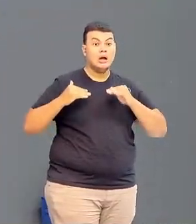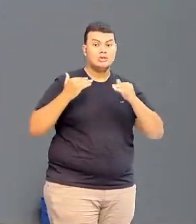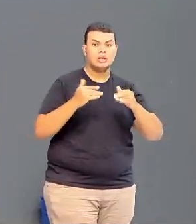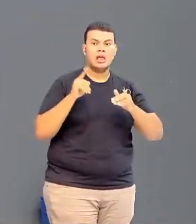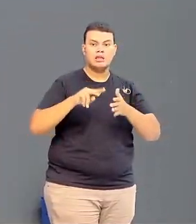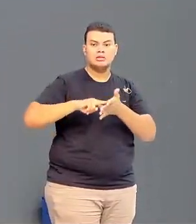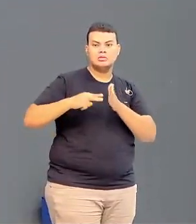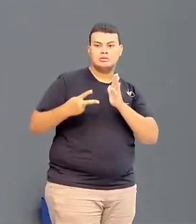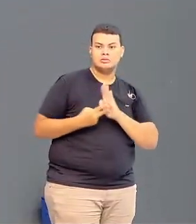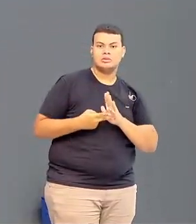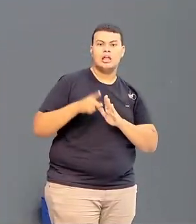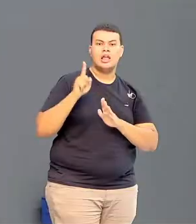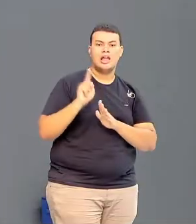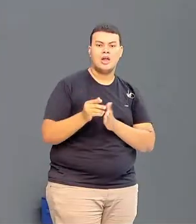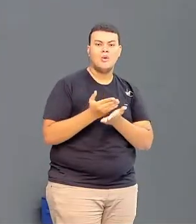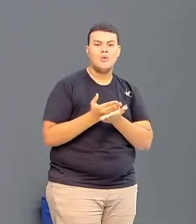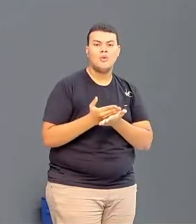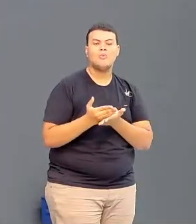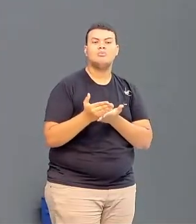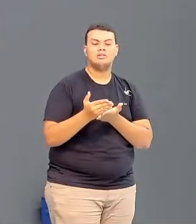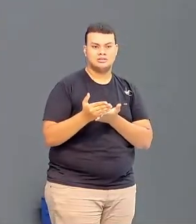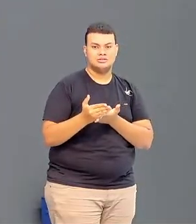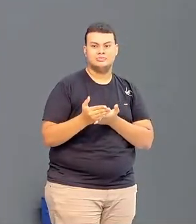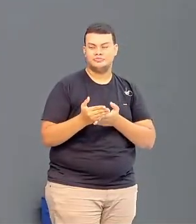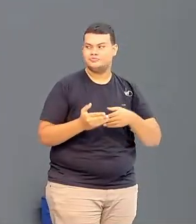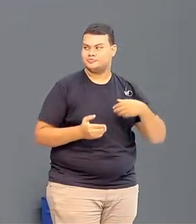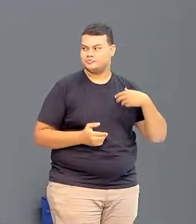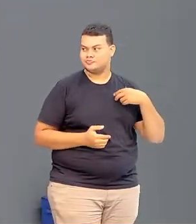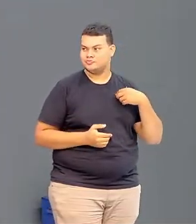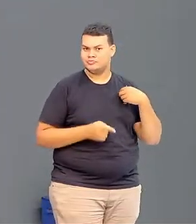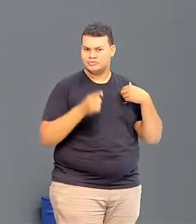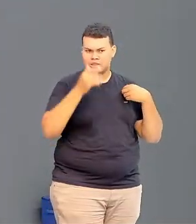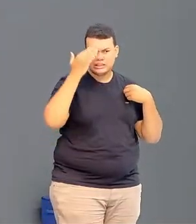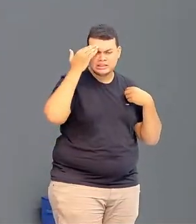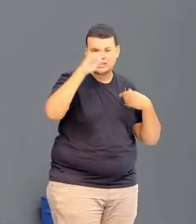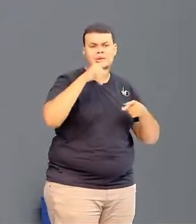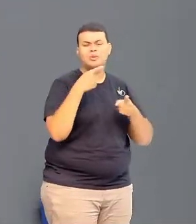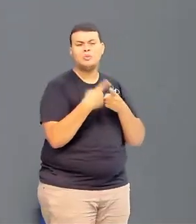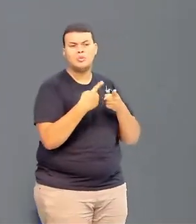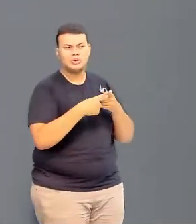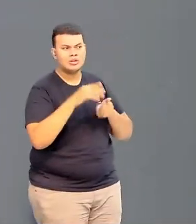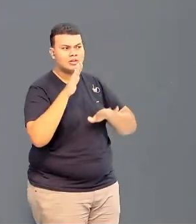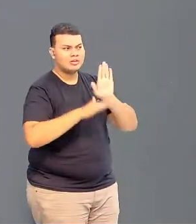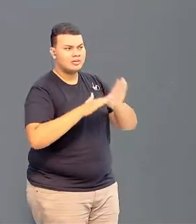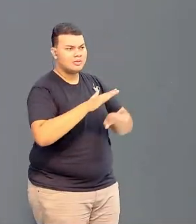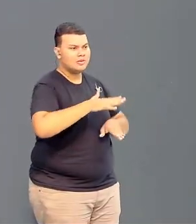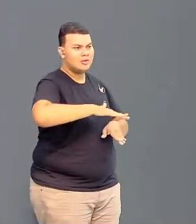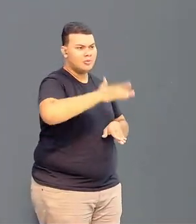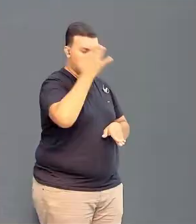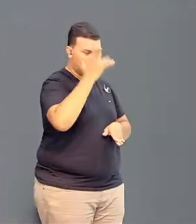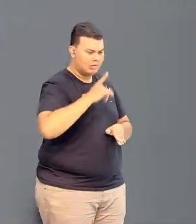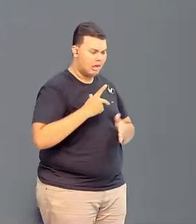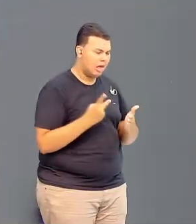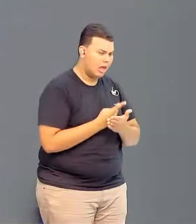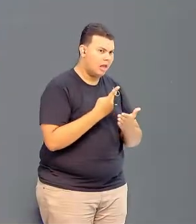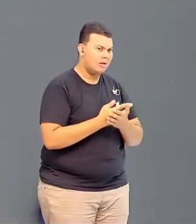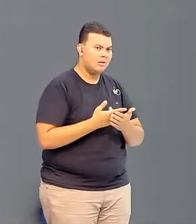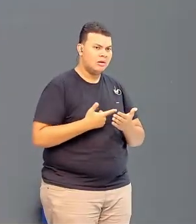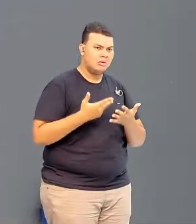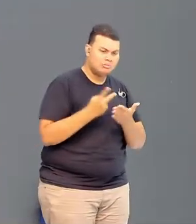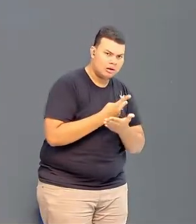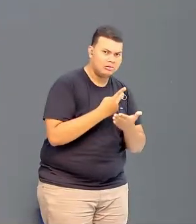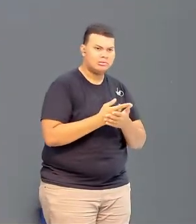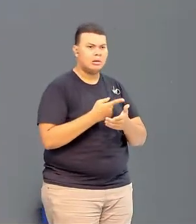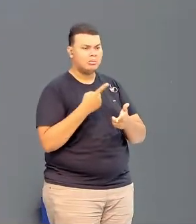É como acontecem as pretensões. Você entende por que tem gente que está errando sucessivamente e não